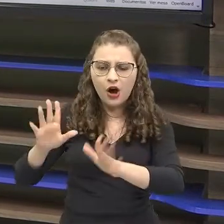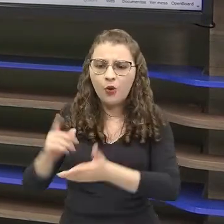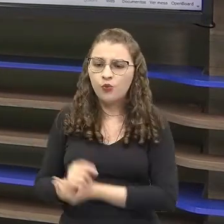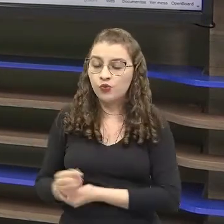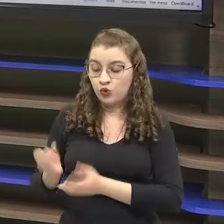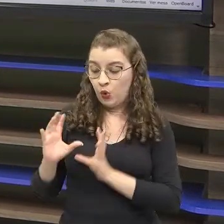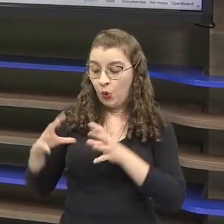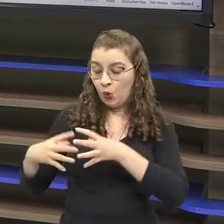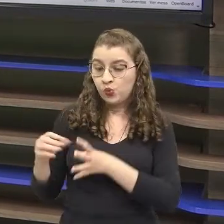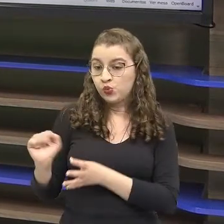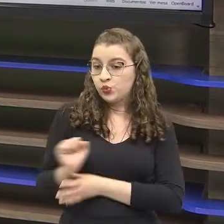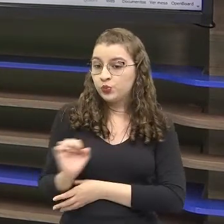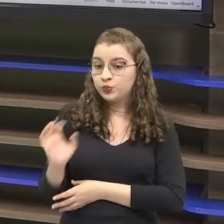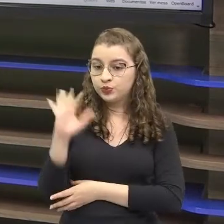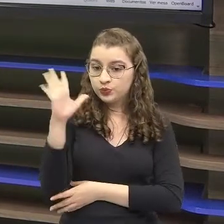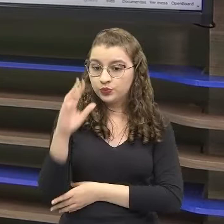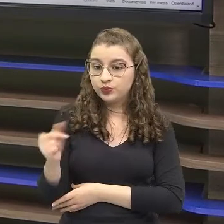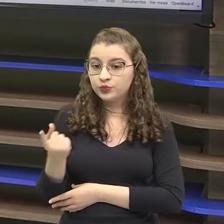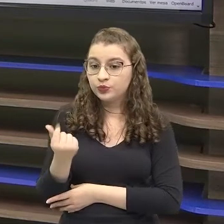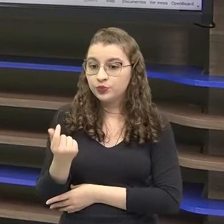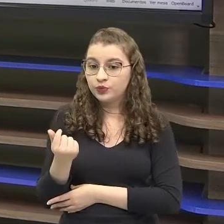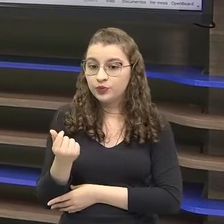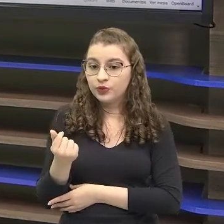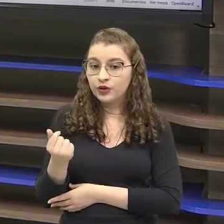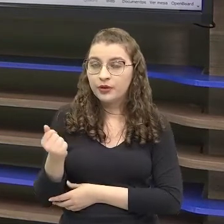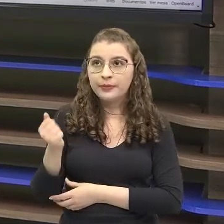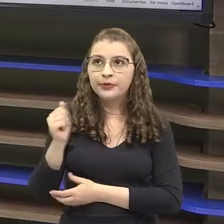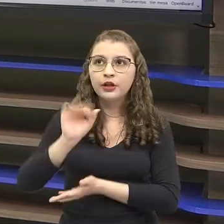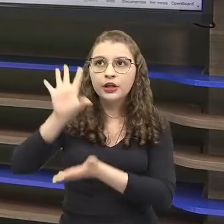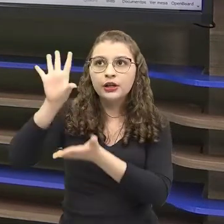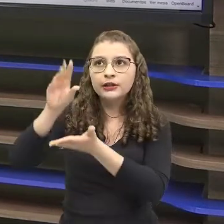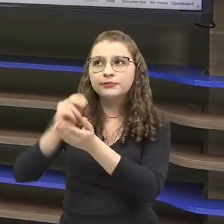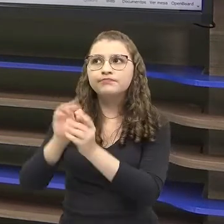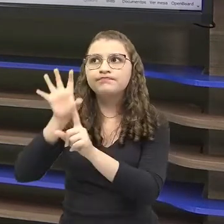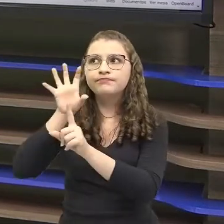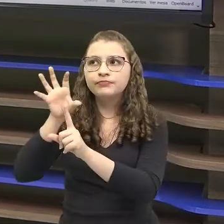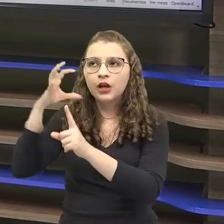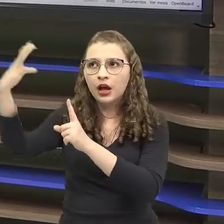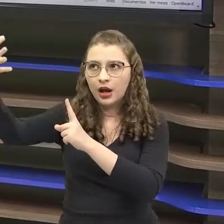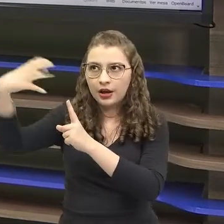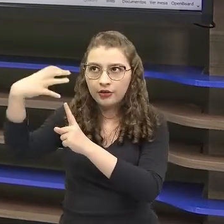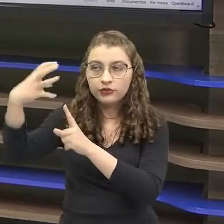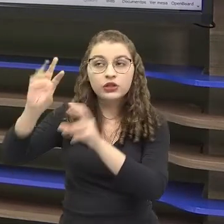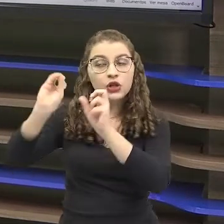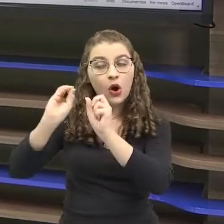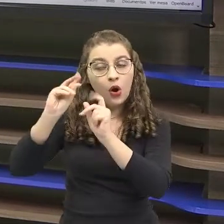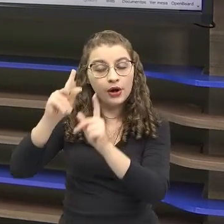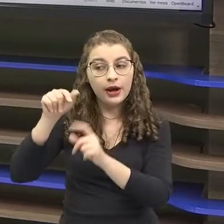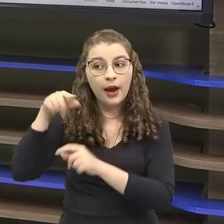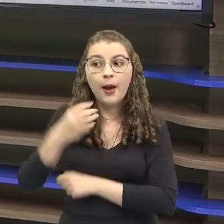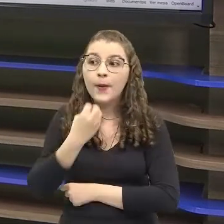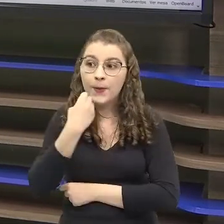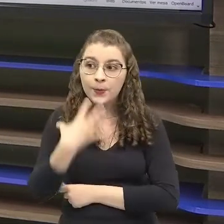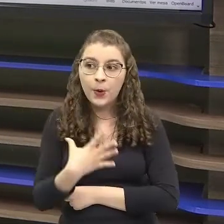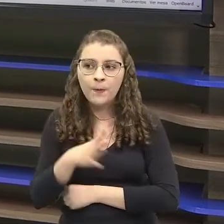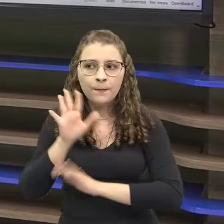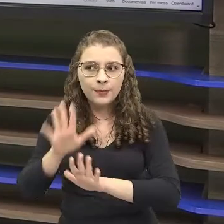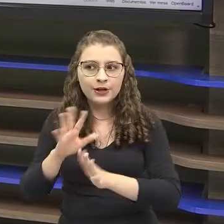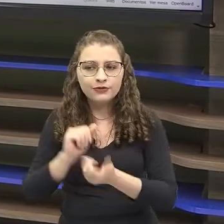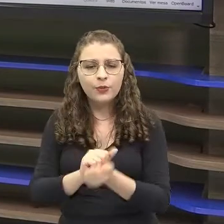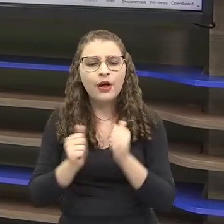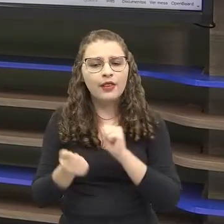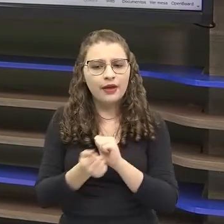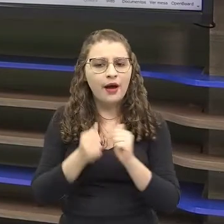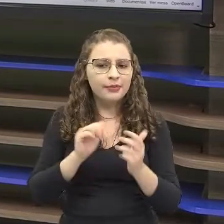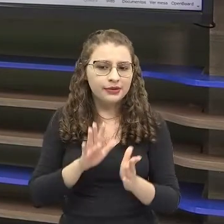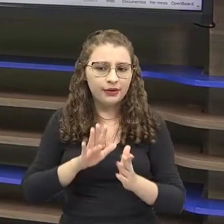trazia as artes que vinham da Europa e dizer, não, isso aqui é bom, essa arte aqui é boa. Então eles queriam romper